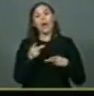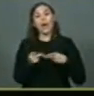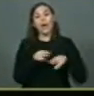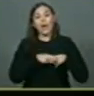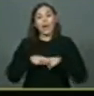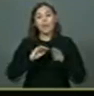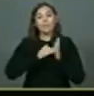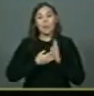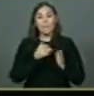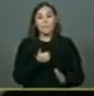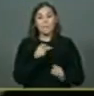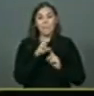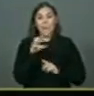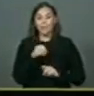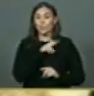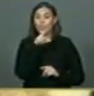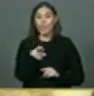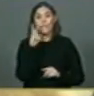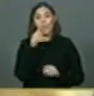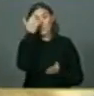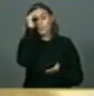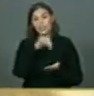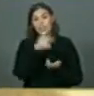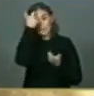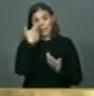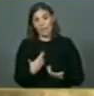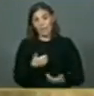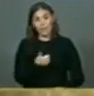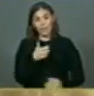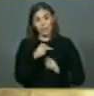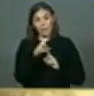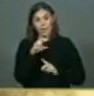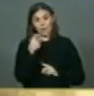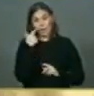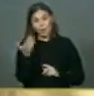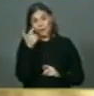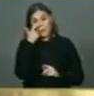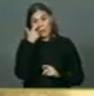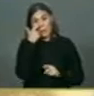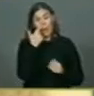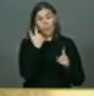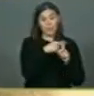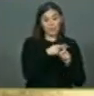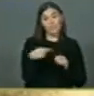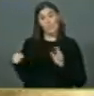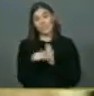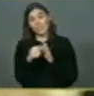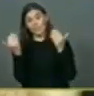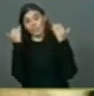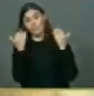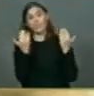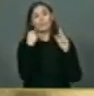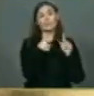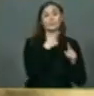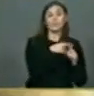Pronto, cheguei lá para saber o resultado e realmente do BAS, ela disse-me, tenho boas e más notícias. A boa